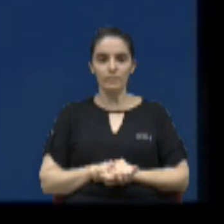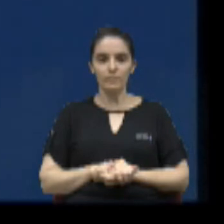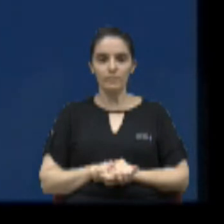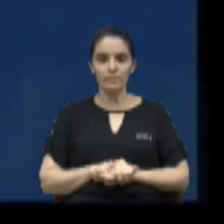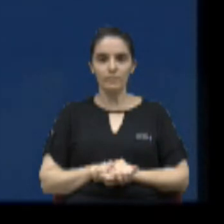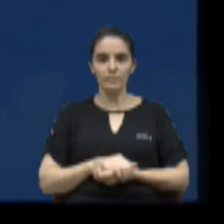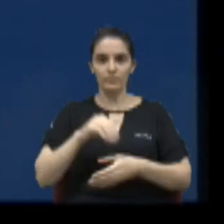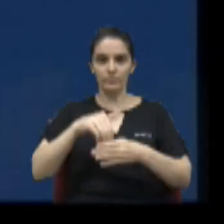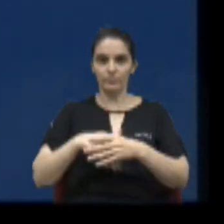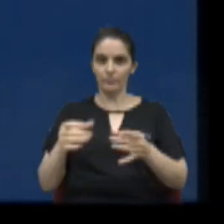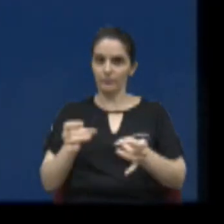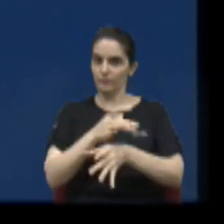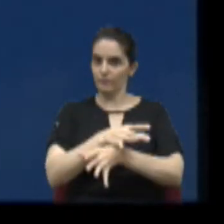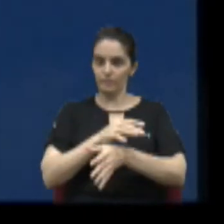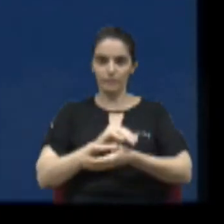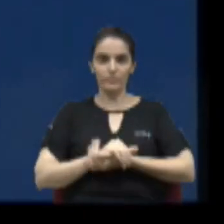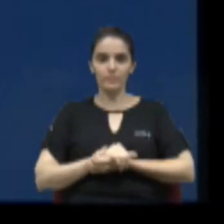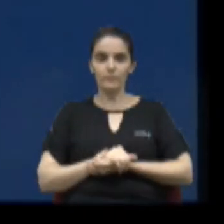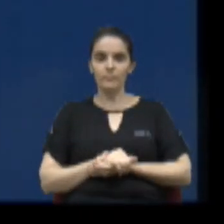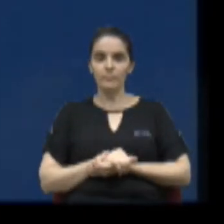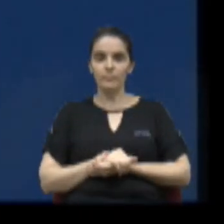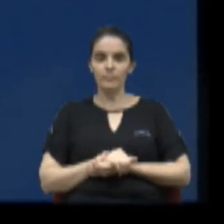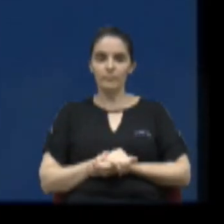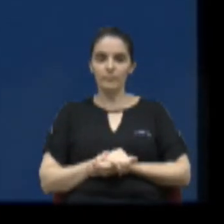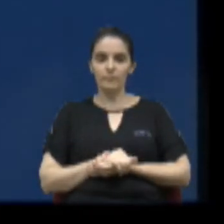Está encerrada a votação.